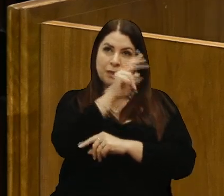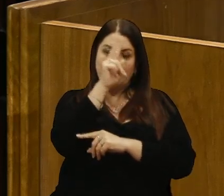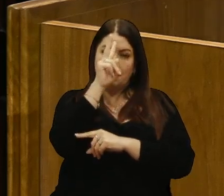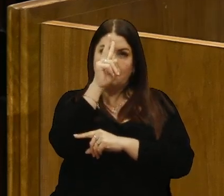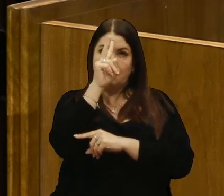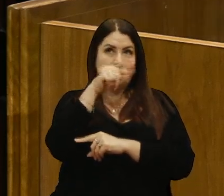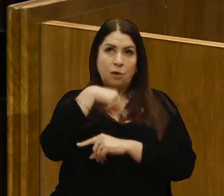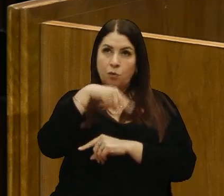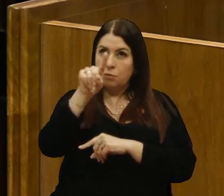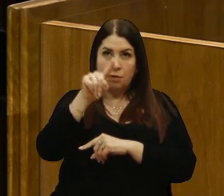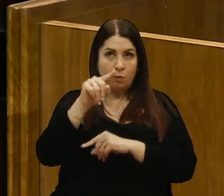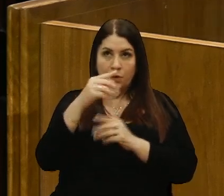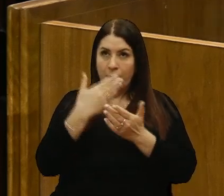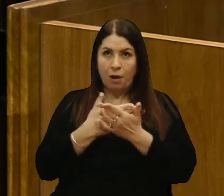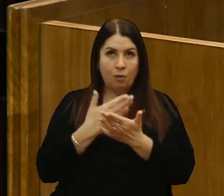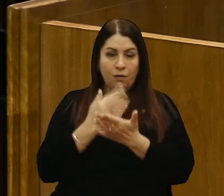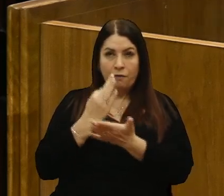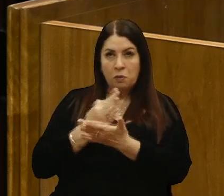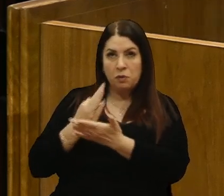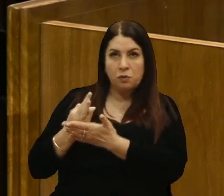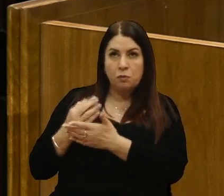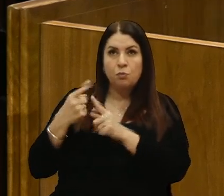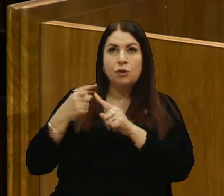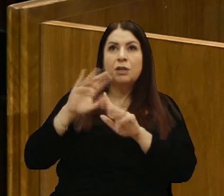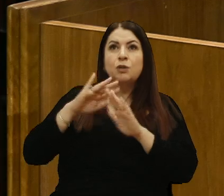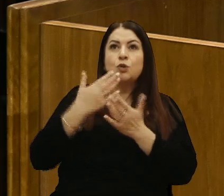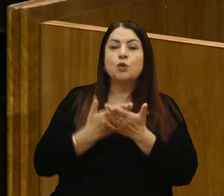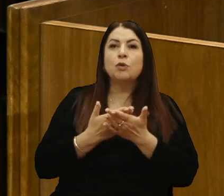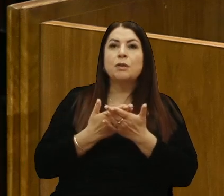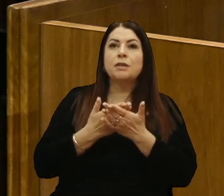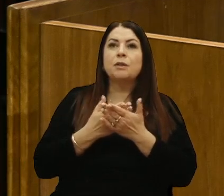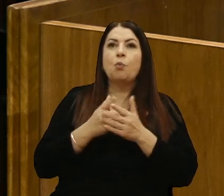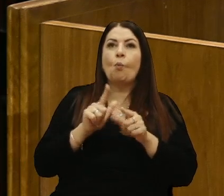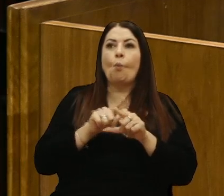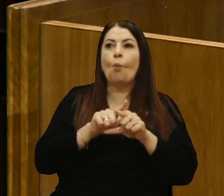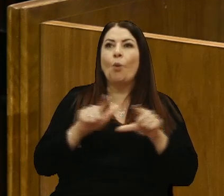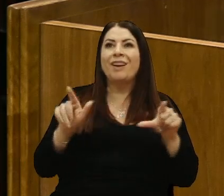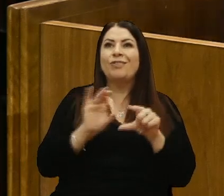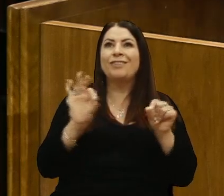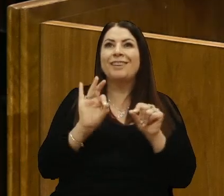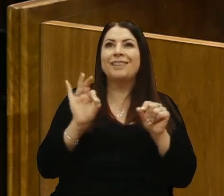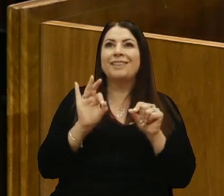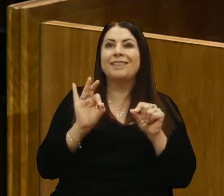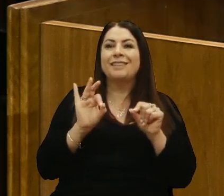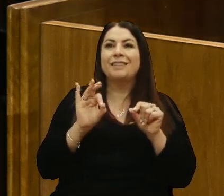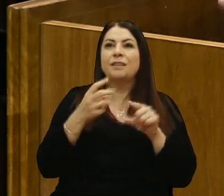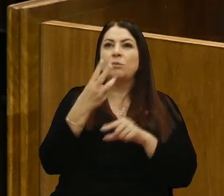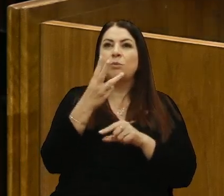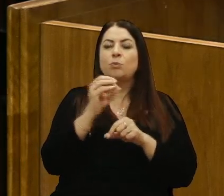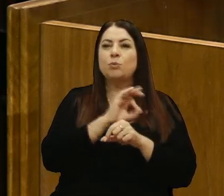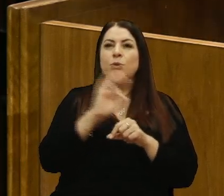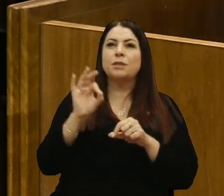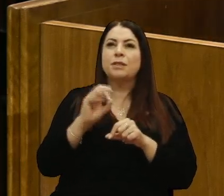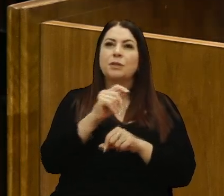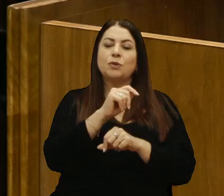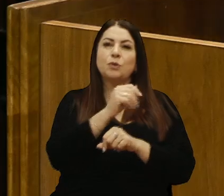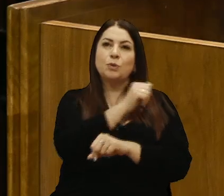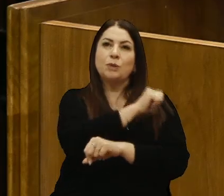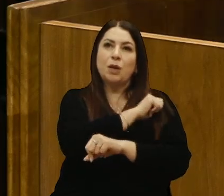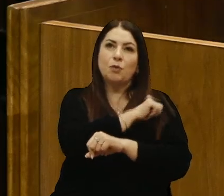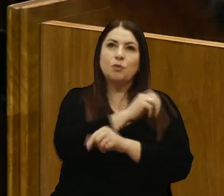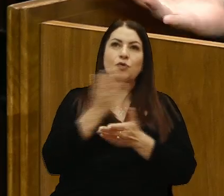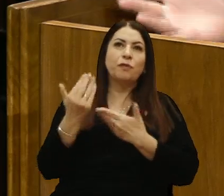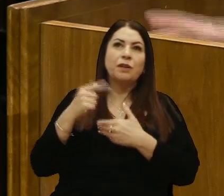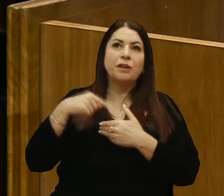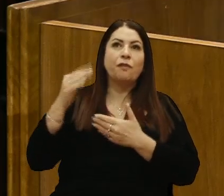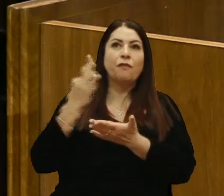não estão indo para a aula. Por que as escolas do ensino médio estão vazias, vereadores e vereadoras? Porque 30% dos adolescentes, dos jovens,